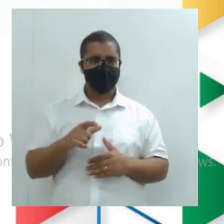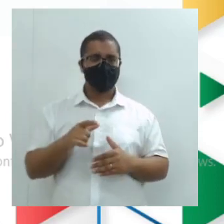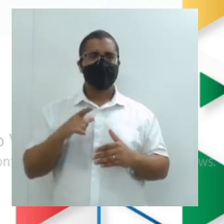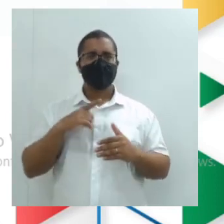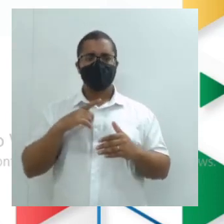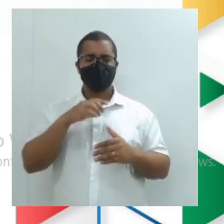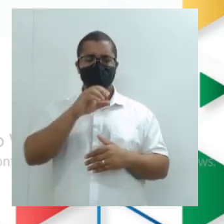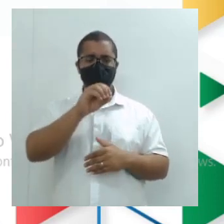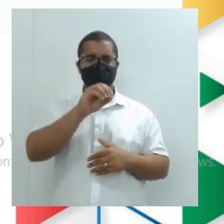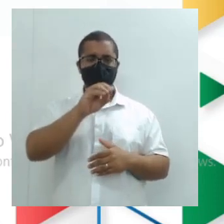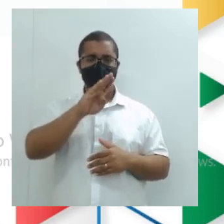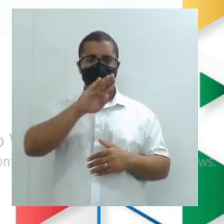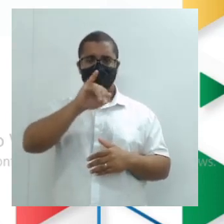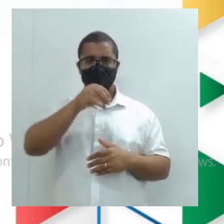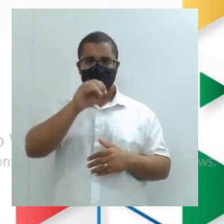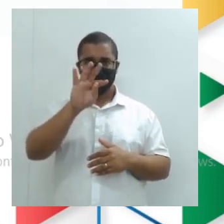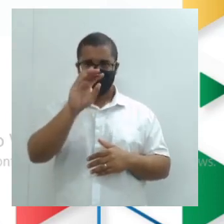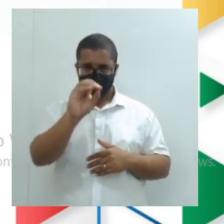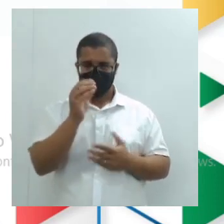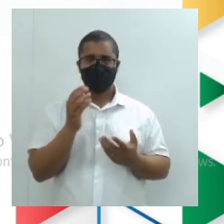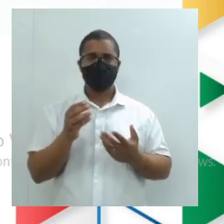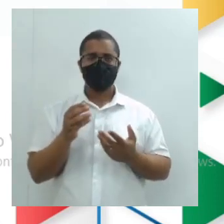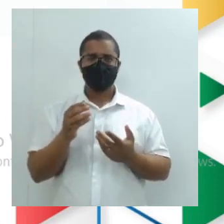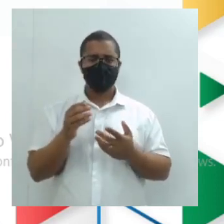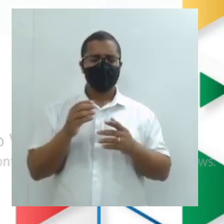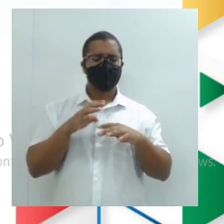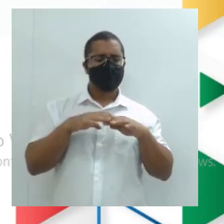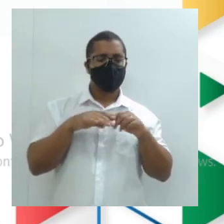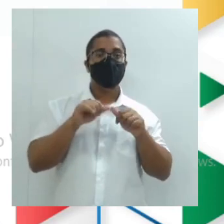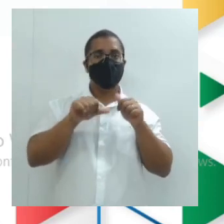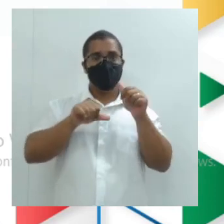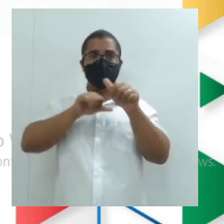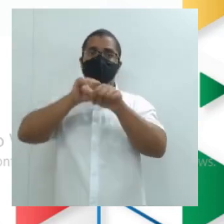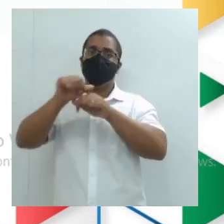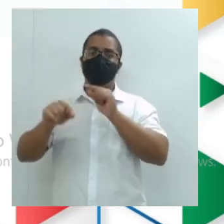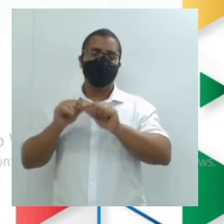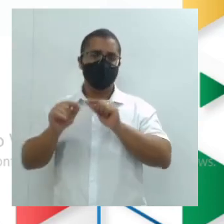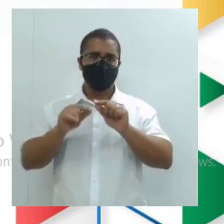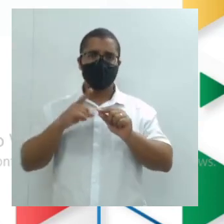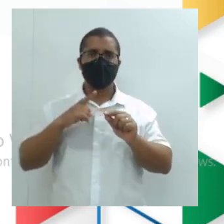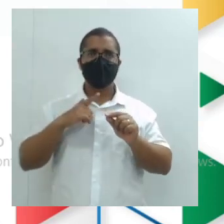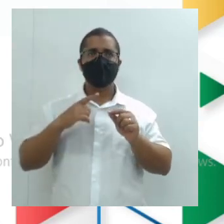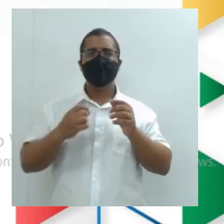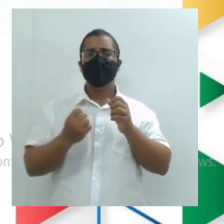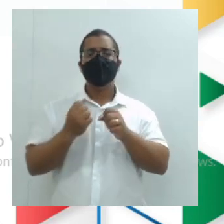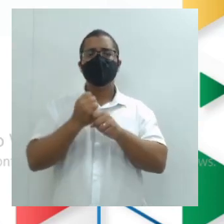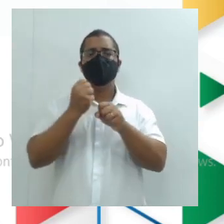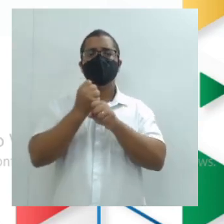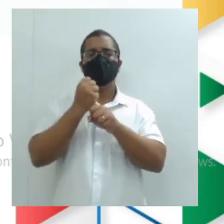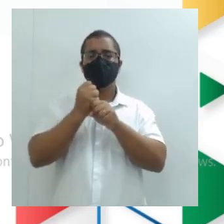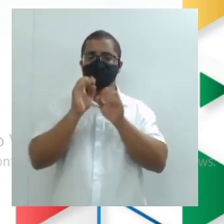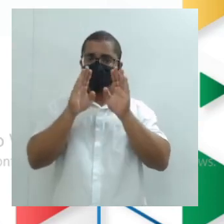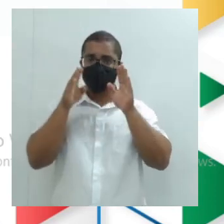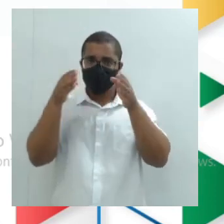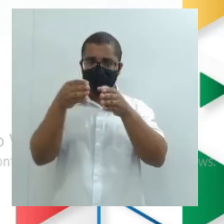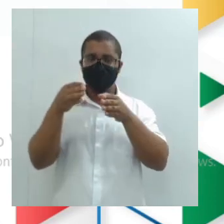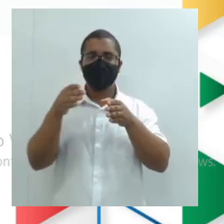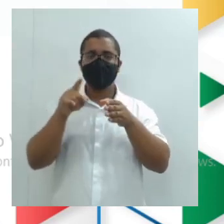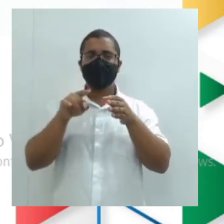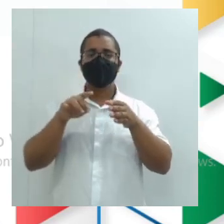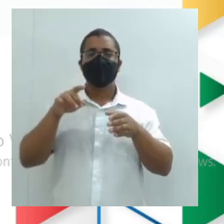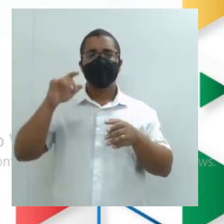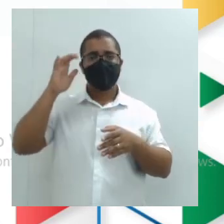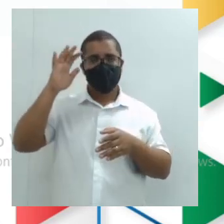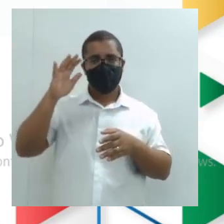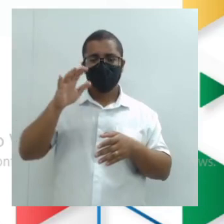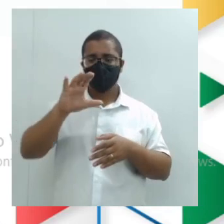objetos, tá, da matemática mudaram. A gente vai ter uma noção bem clara disso com o método de construção com base da teoria dos